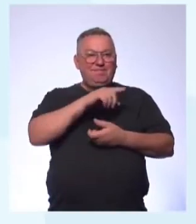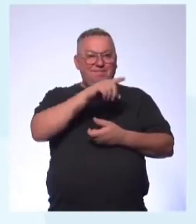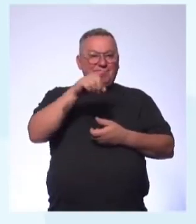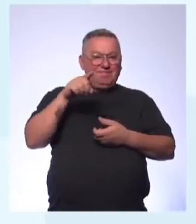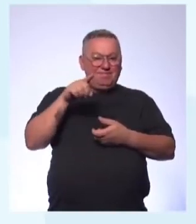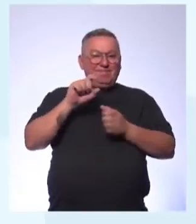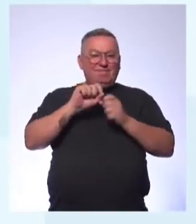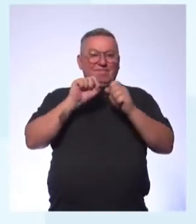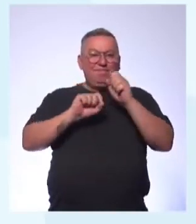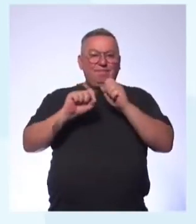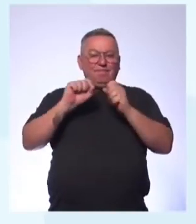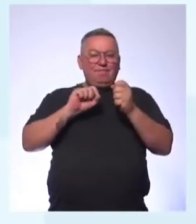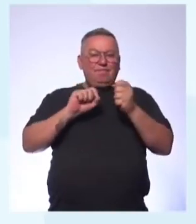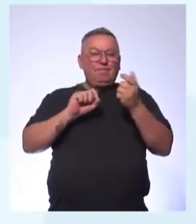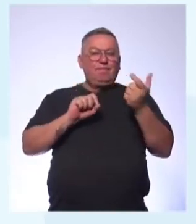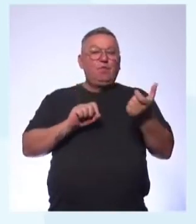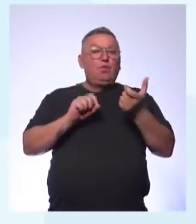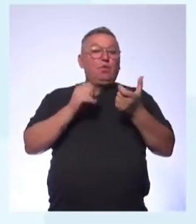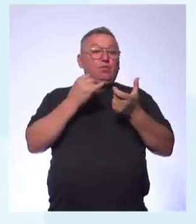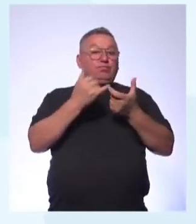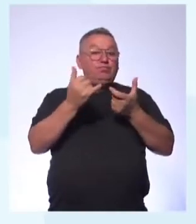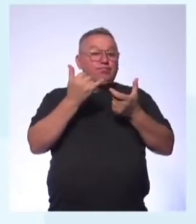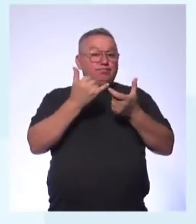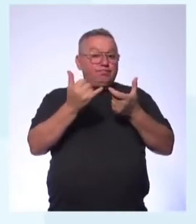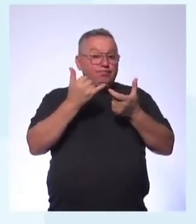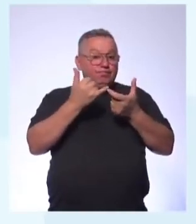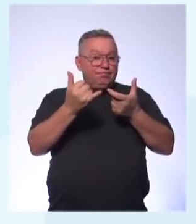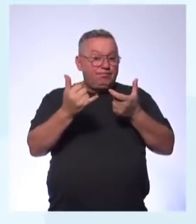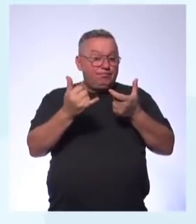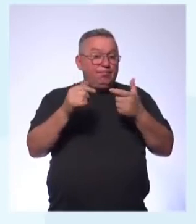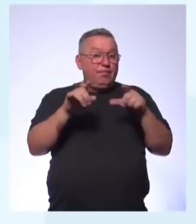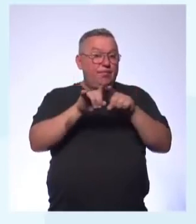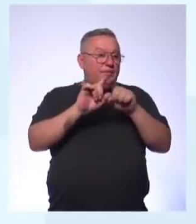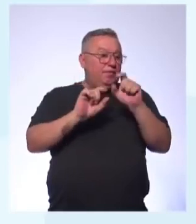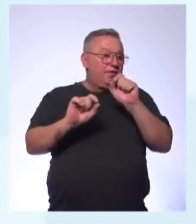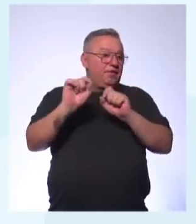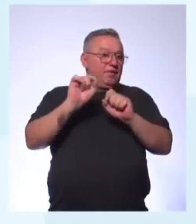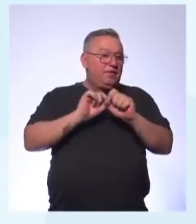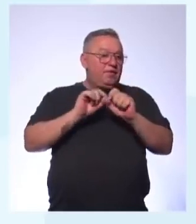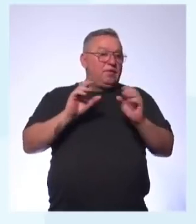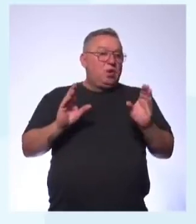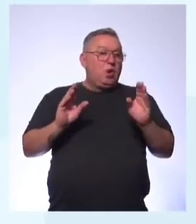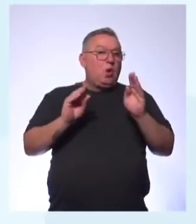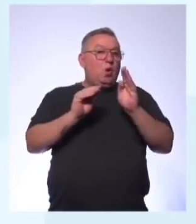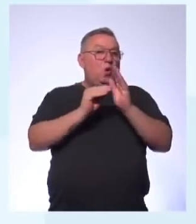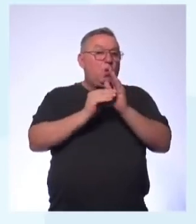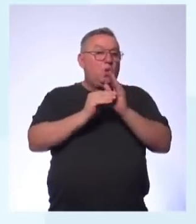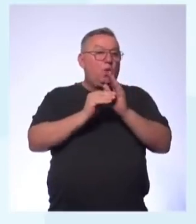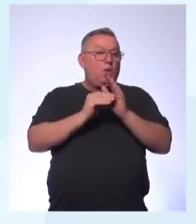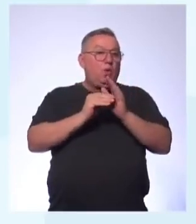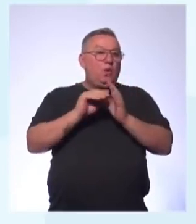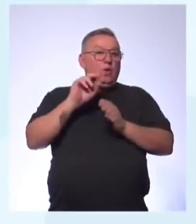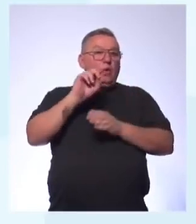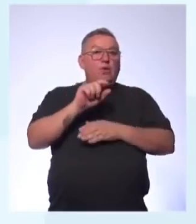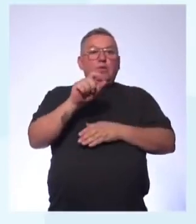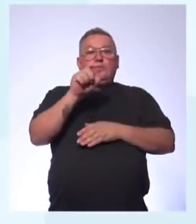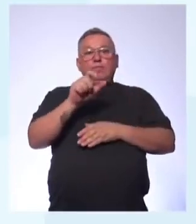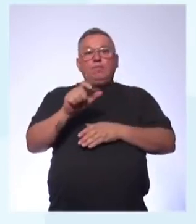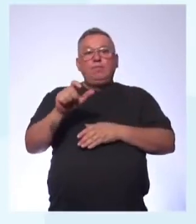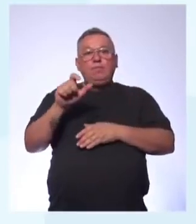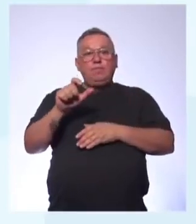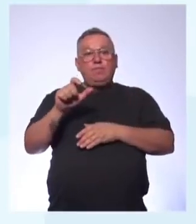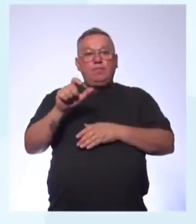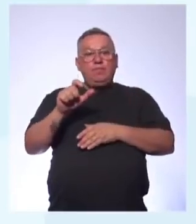vai colocar a frase toda lá no chat e você vai completar ali aquela lacuna com